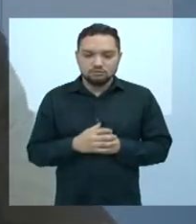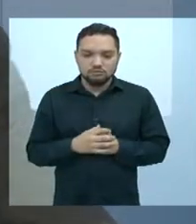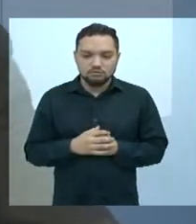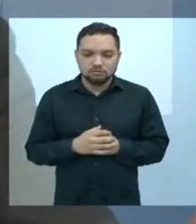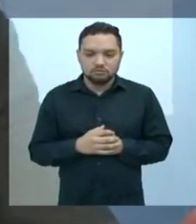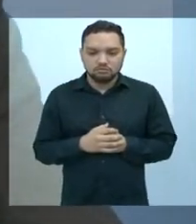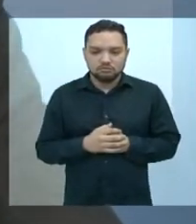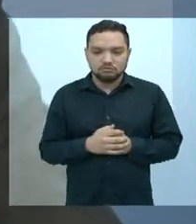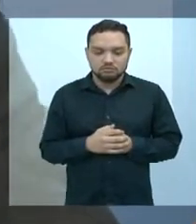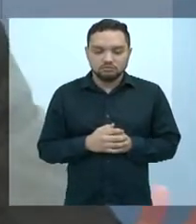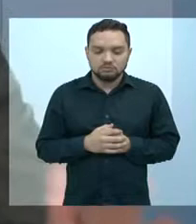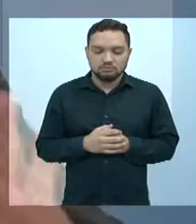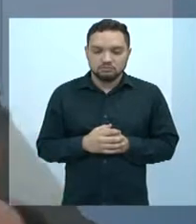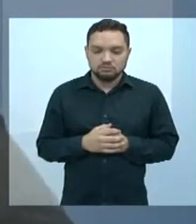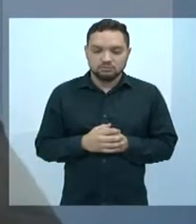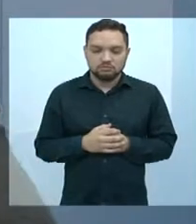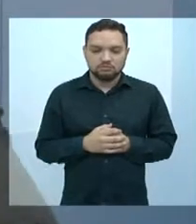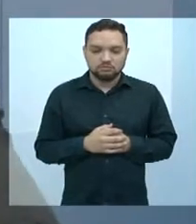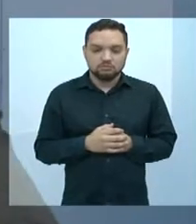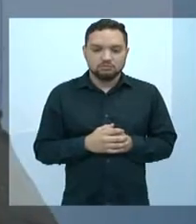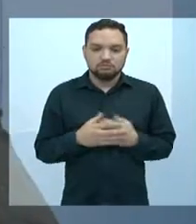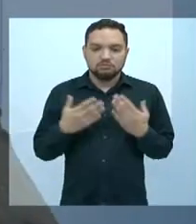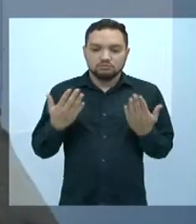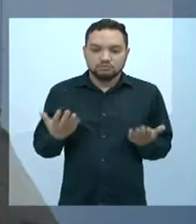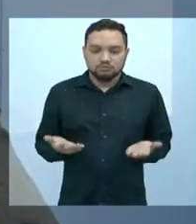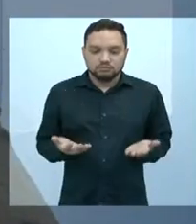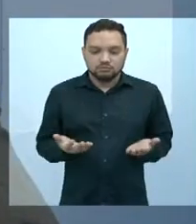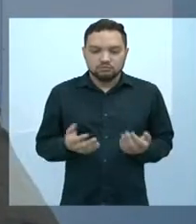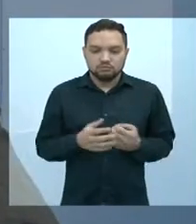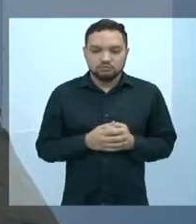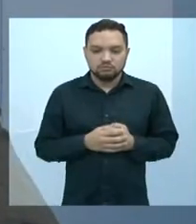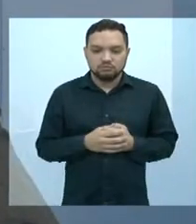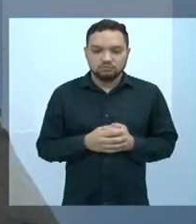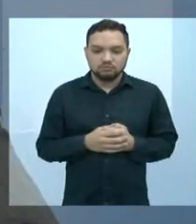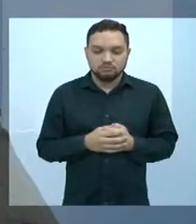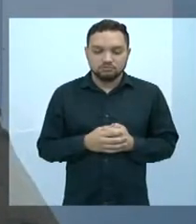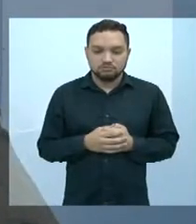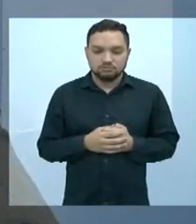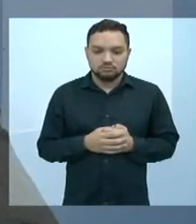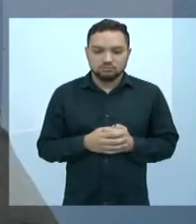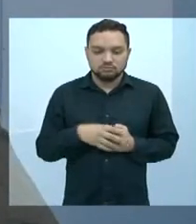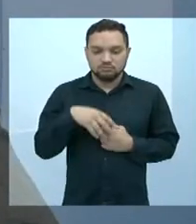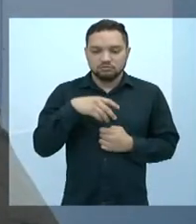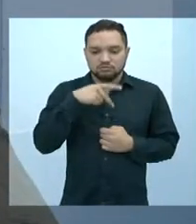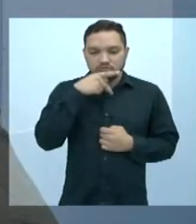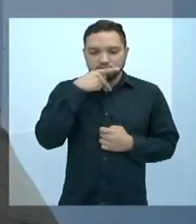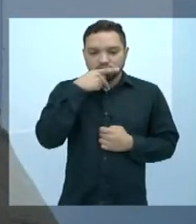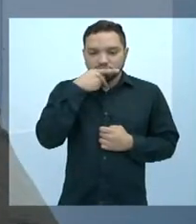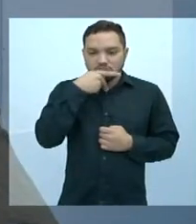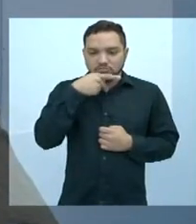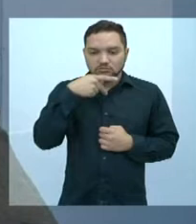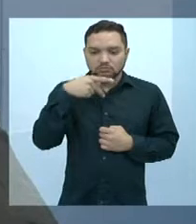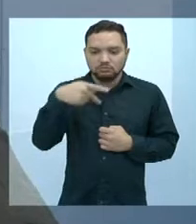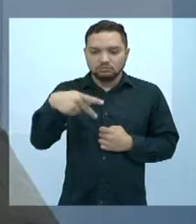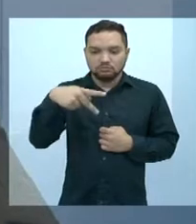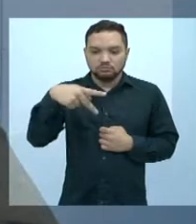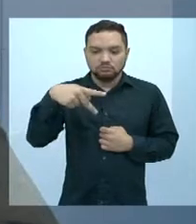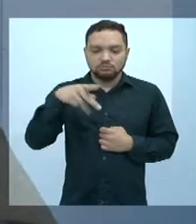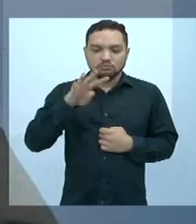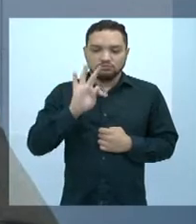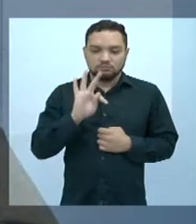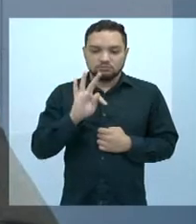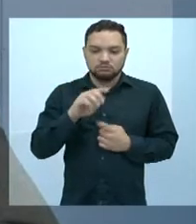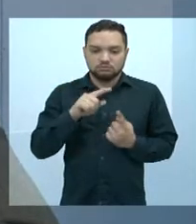candidatura natural, quase candidato natural. Então, o que nós estamos vendo agora? O Partido dos Trabalhadores, figuras como José